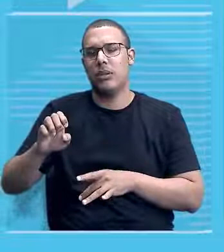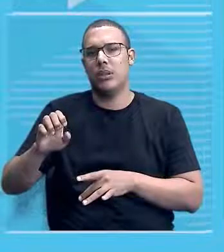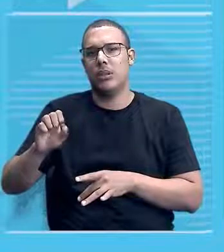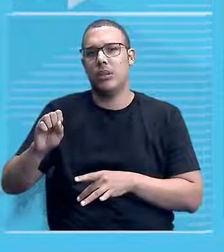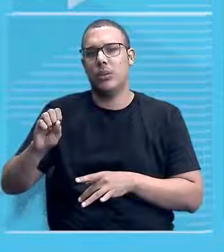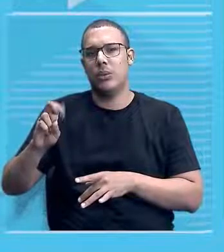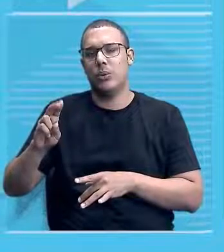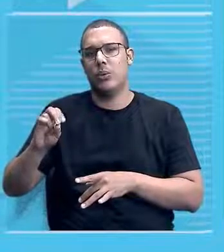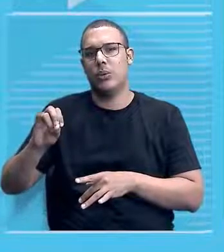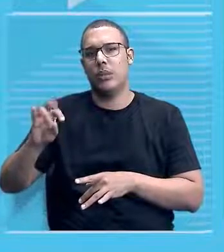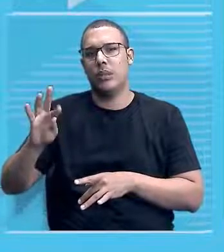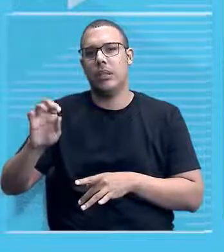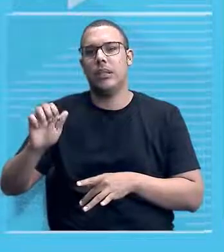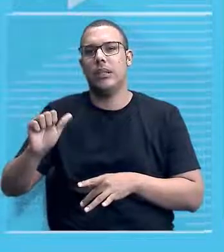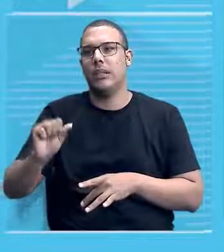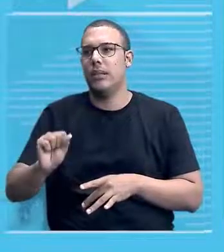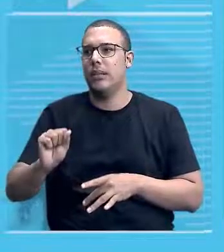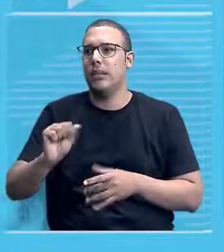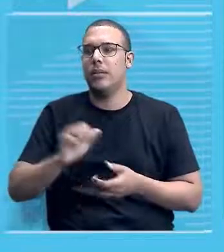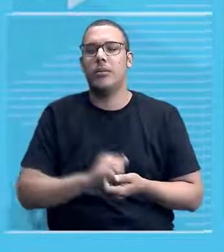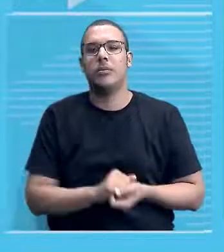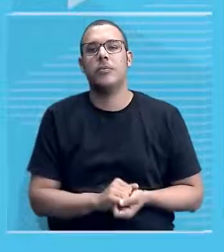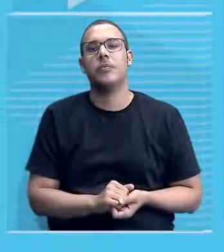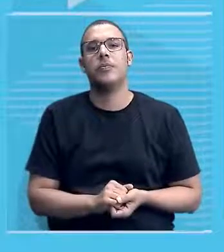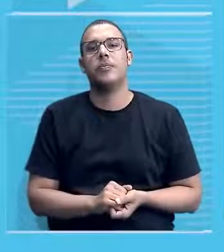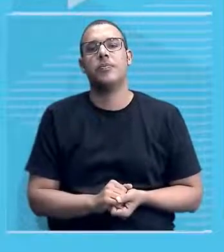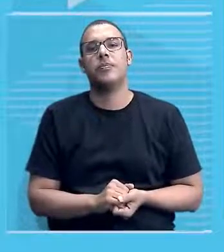foi extremamente ousado iluminista